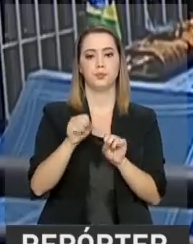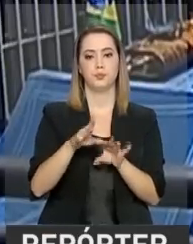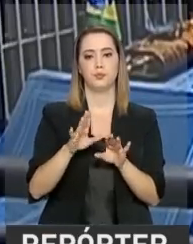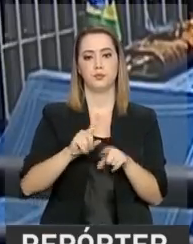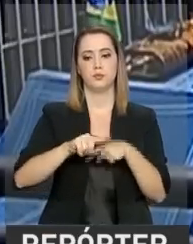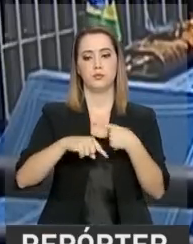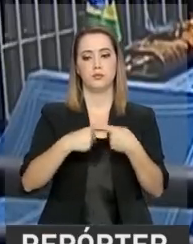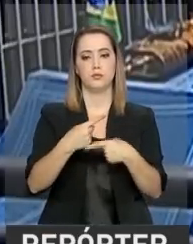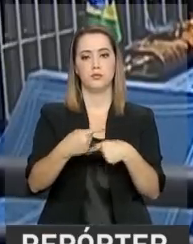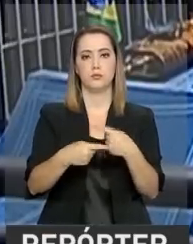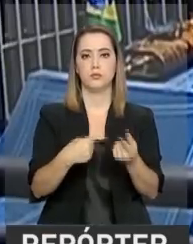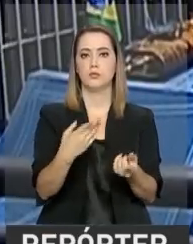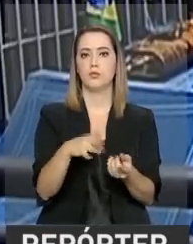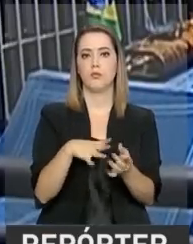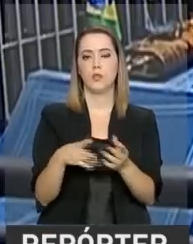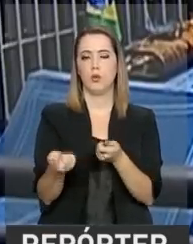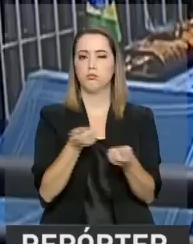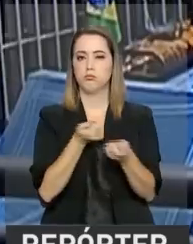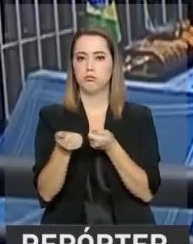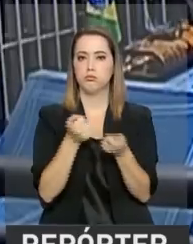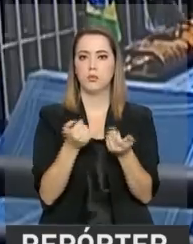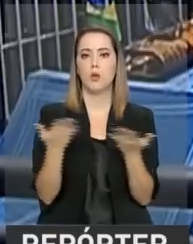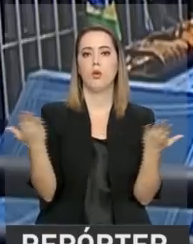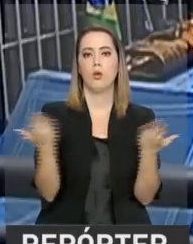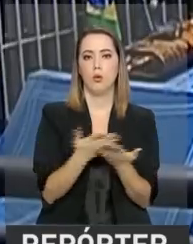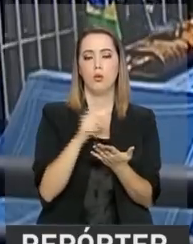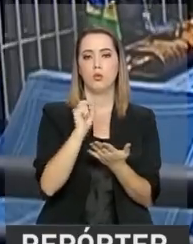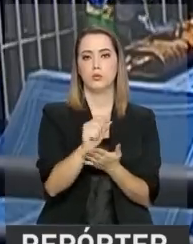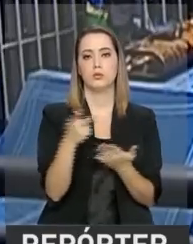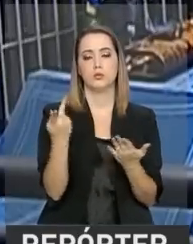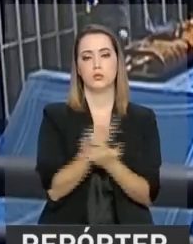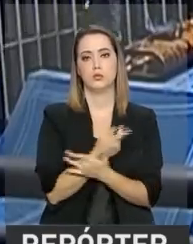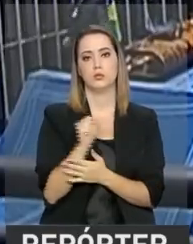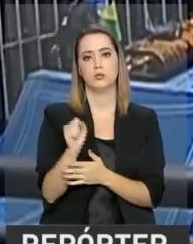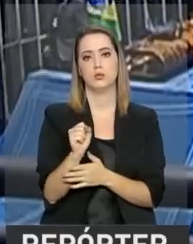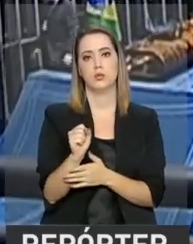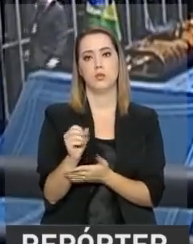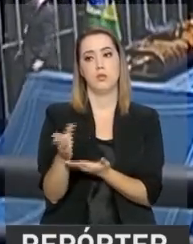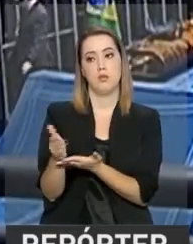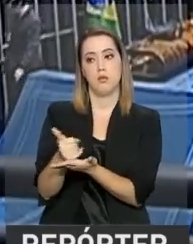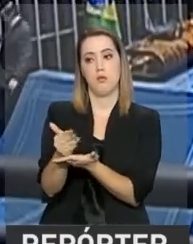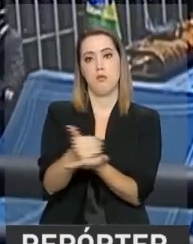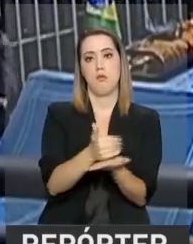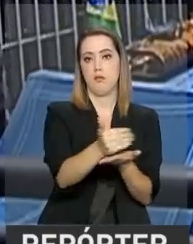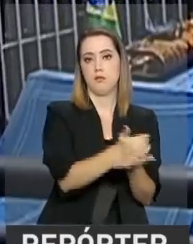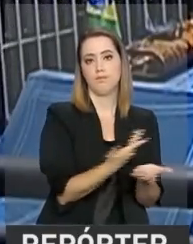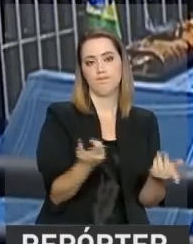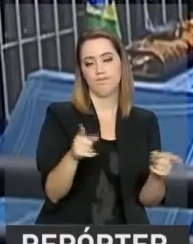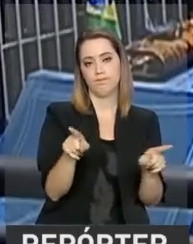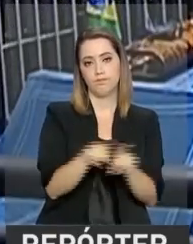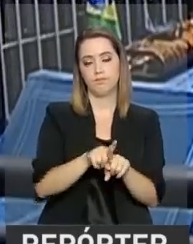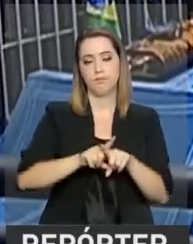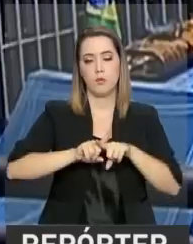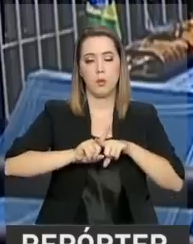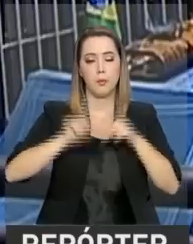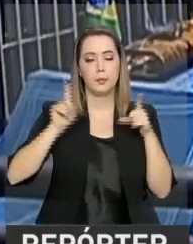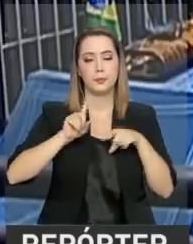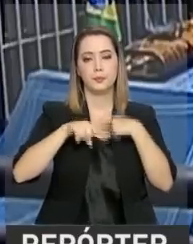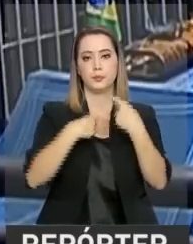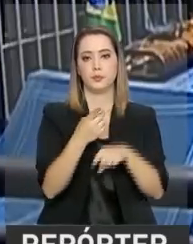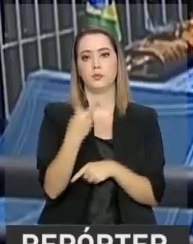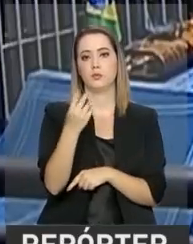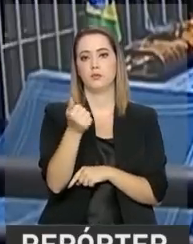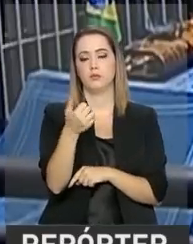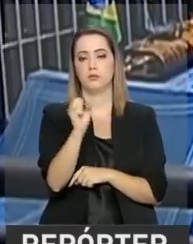vão continuar sendo reajustadas como ocorre hoje pela variação da receita líquida. Mas a partir de